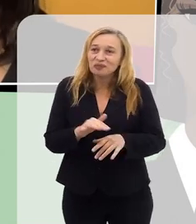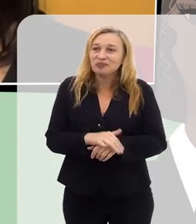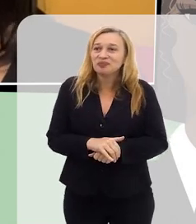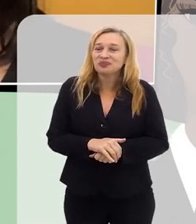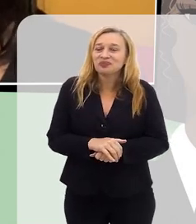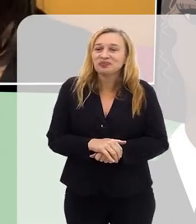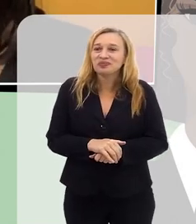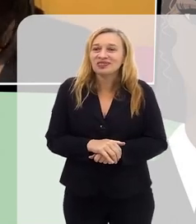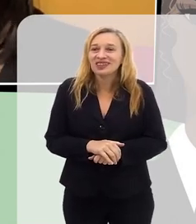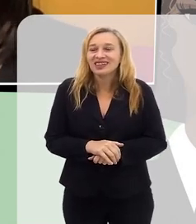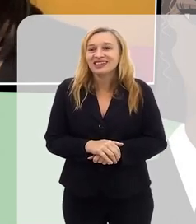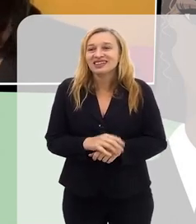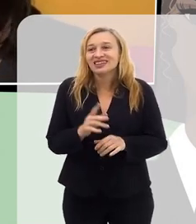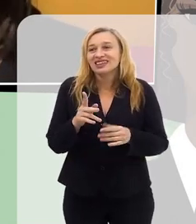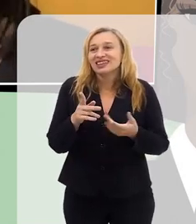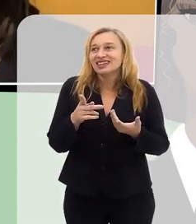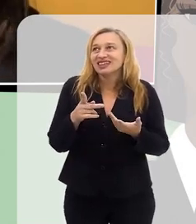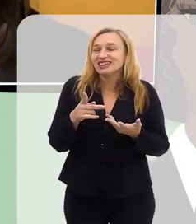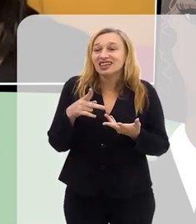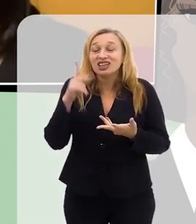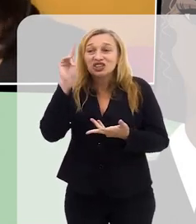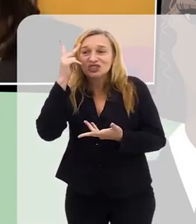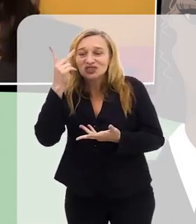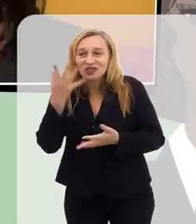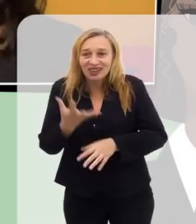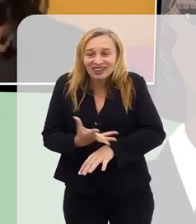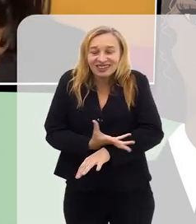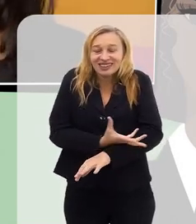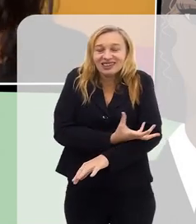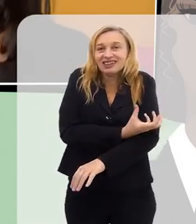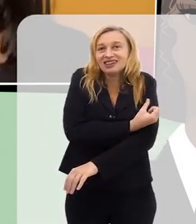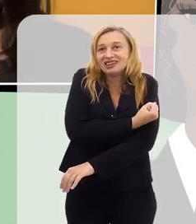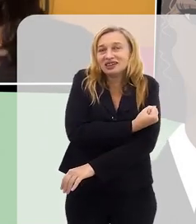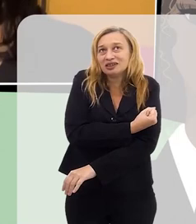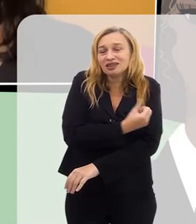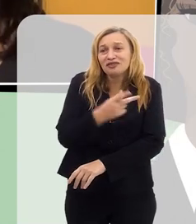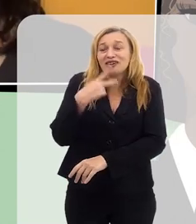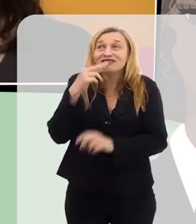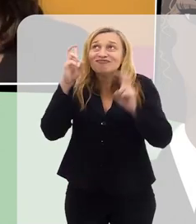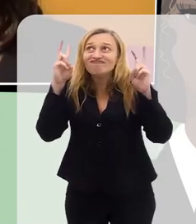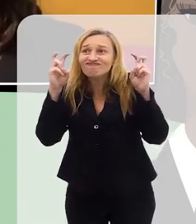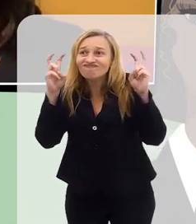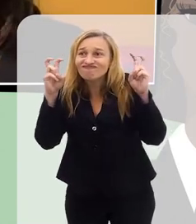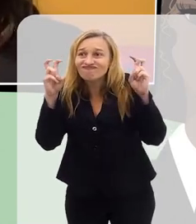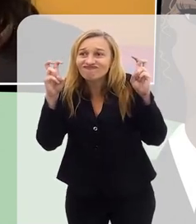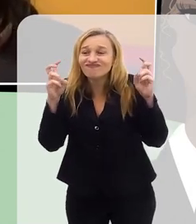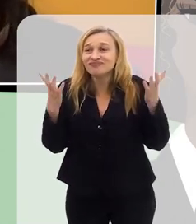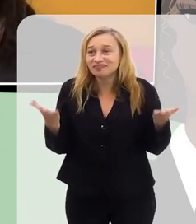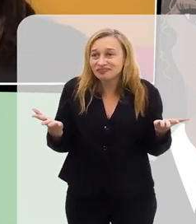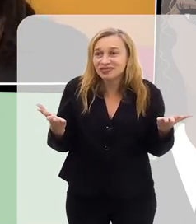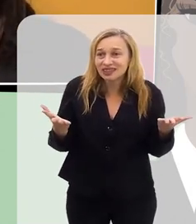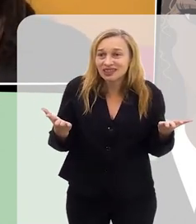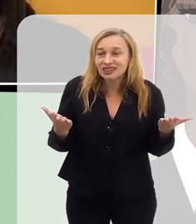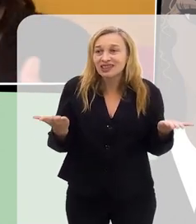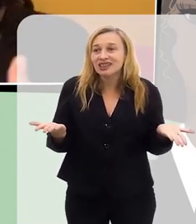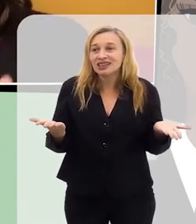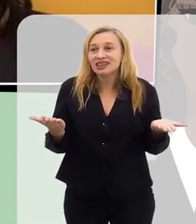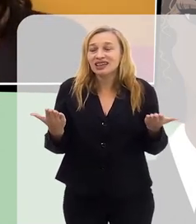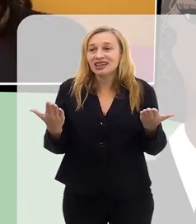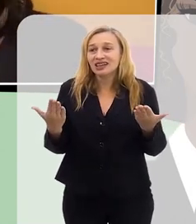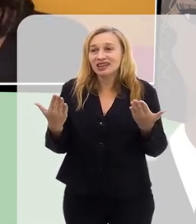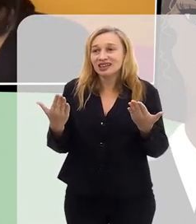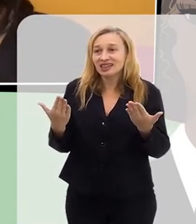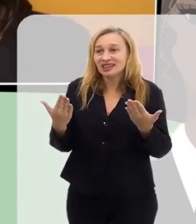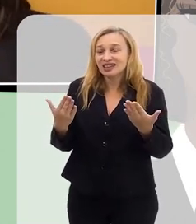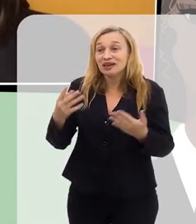considerações finais acerca desse depoimento tão emocionante, a gente está falando de um tema, agora é a